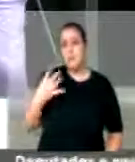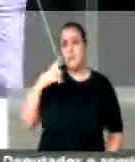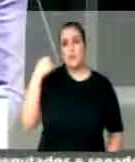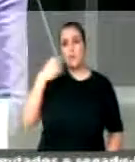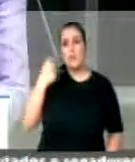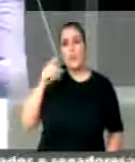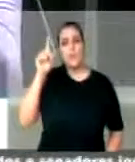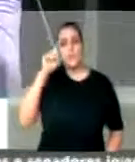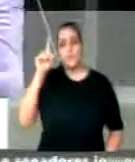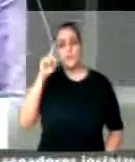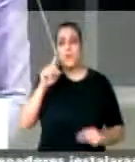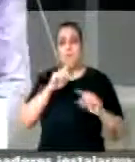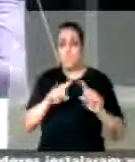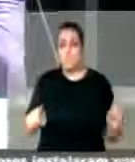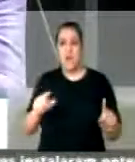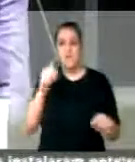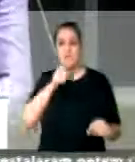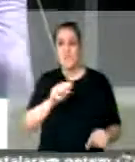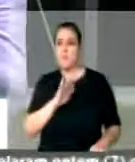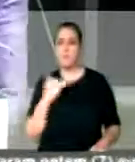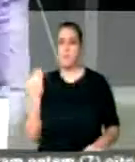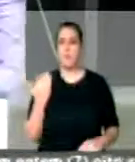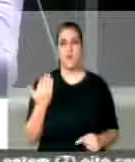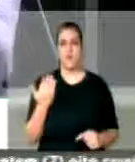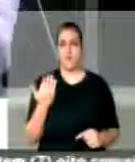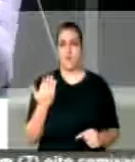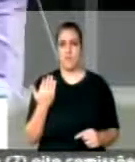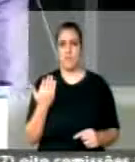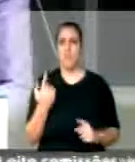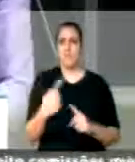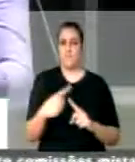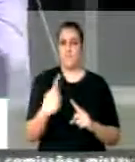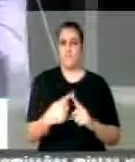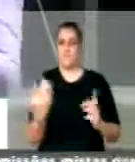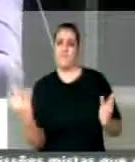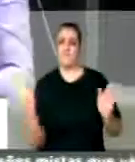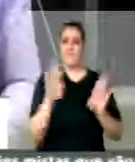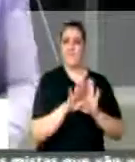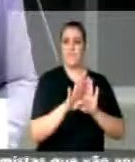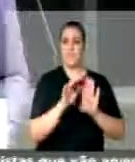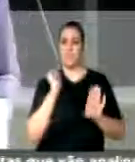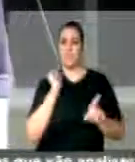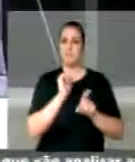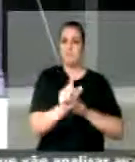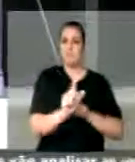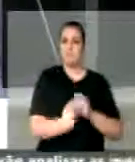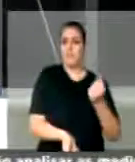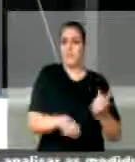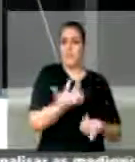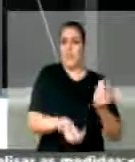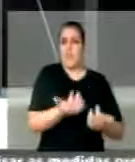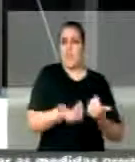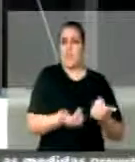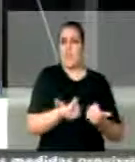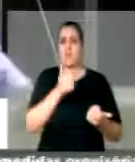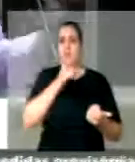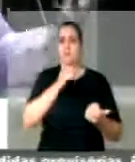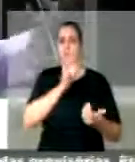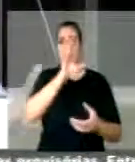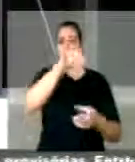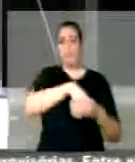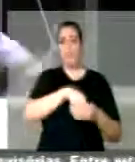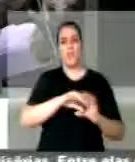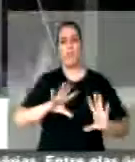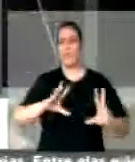elas morreram queimadas porque botaram fogo na empresa com elas dentro. Então, como podemos, de